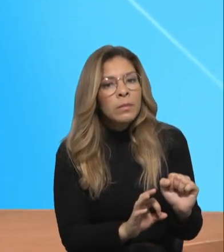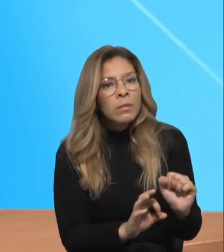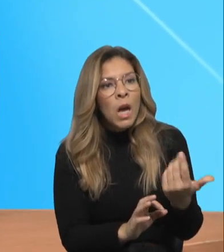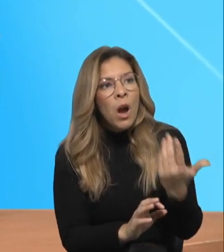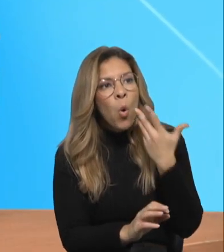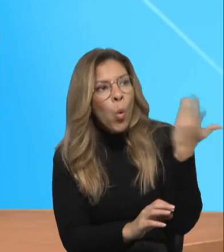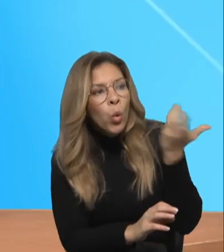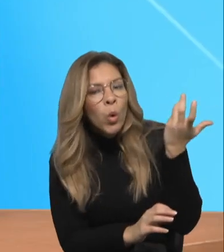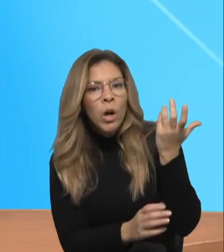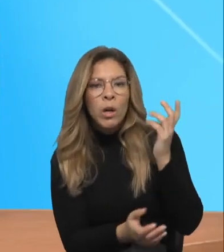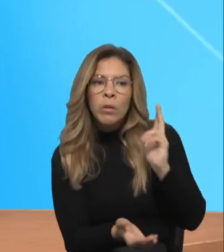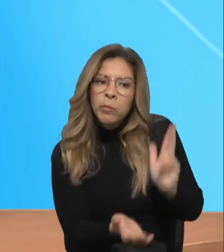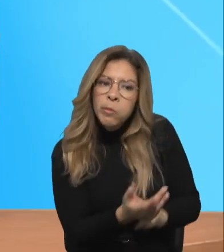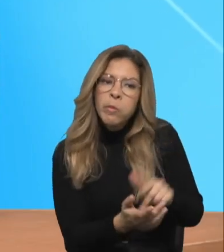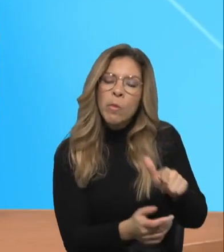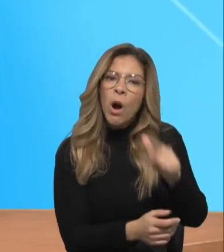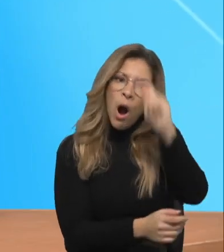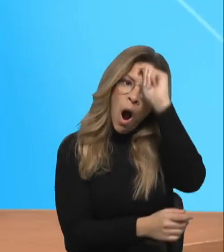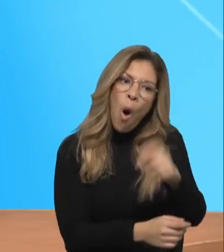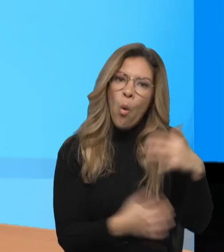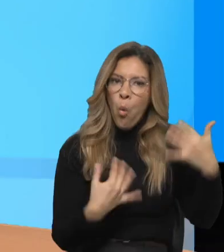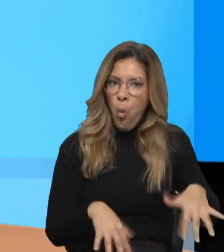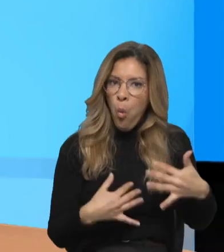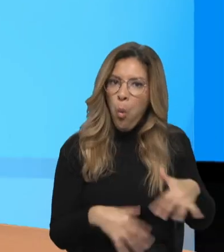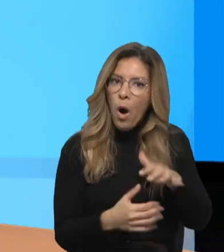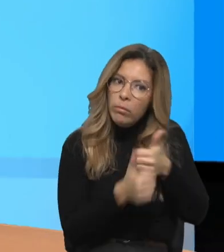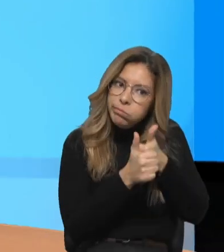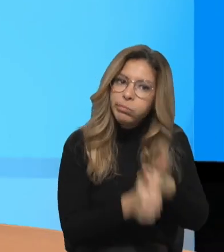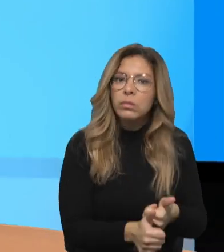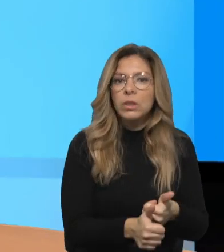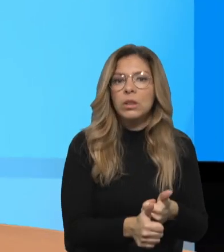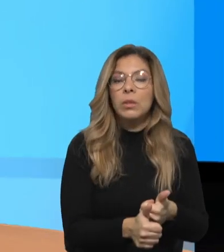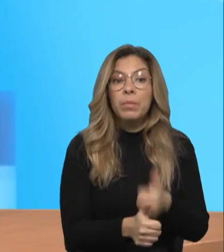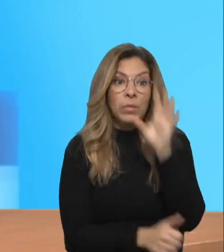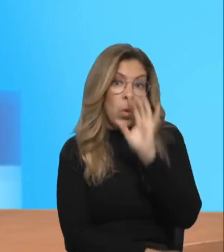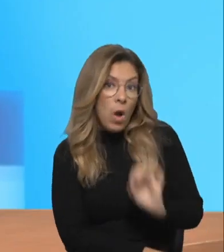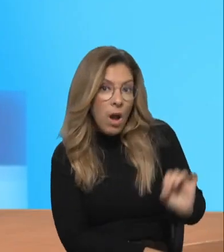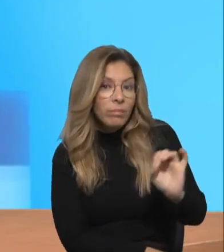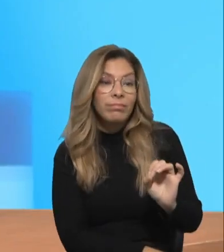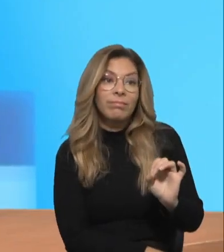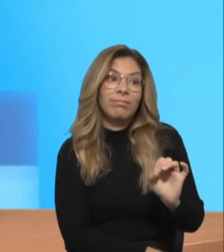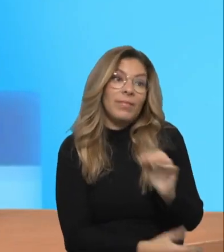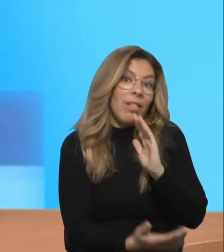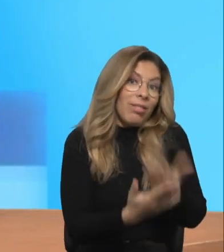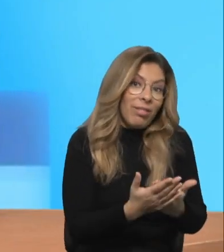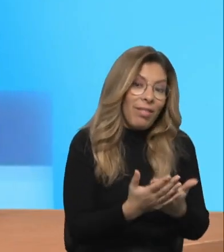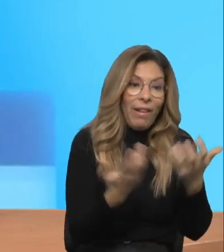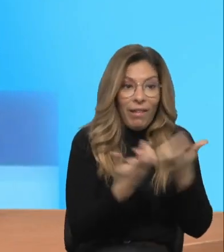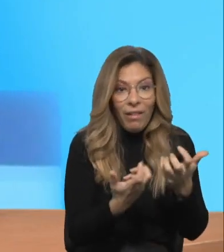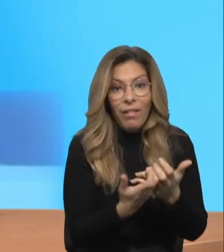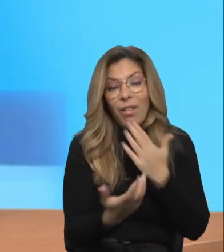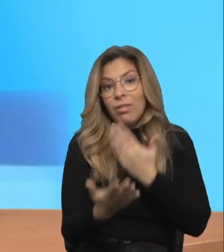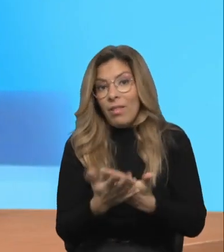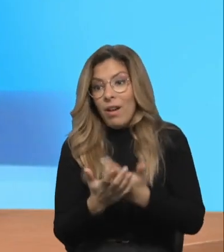de respeito pela dignidade uns dos outros. E, de facto, se não há isto, há guerra, há confusão. E é